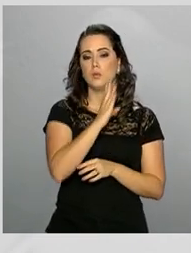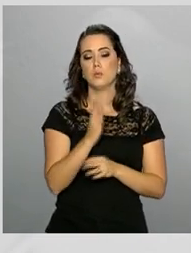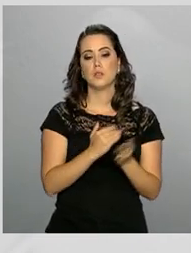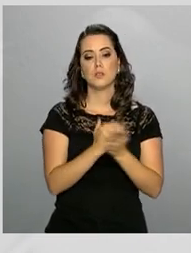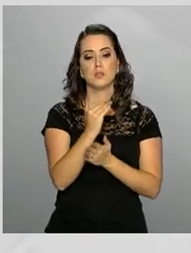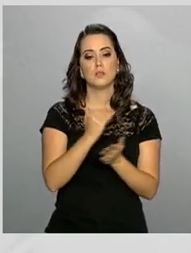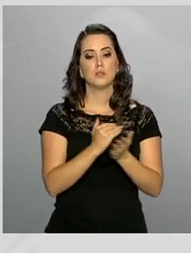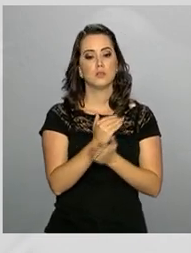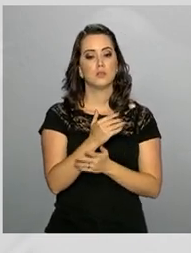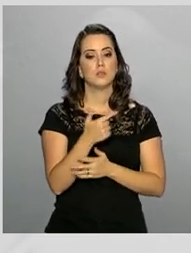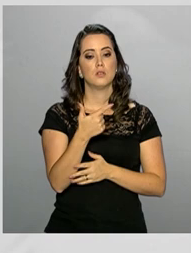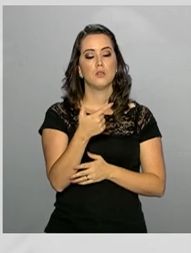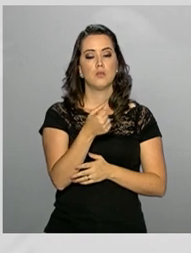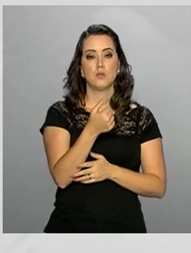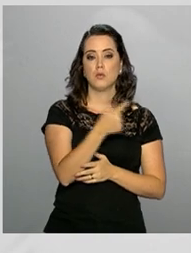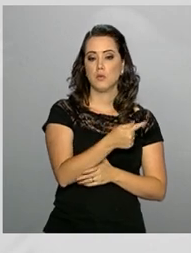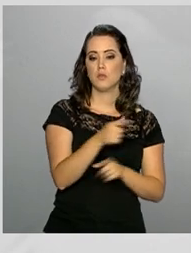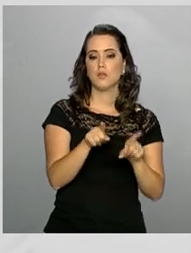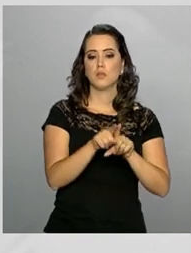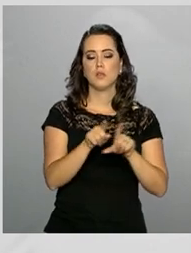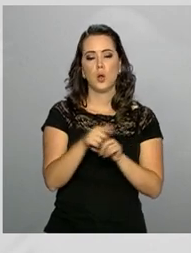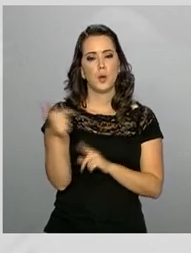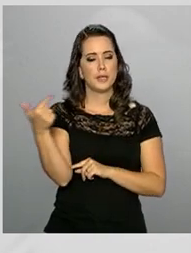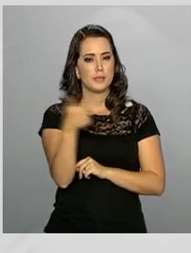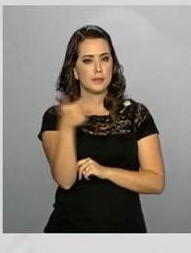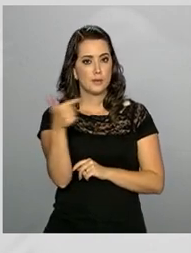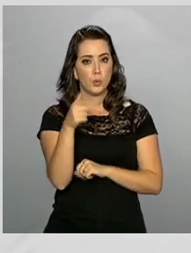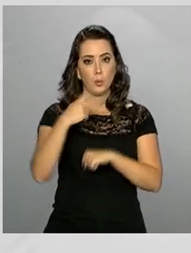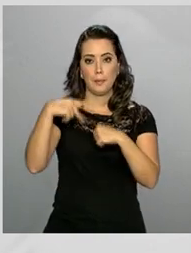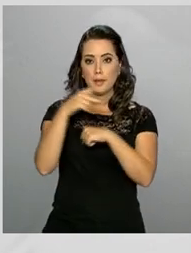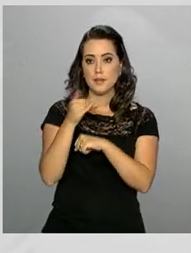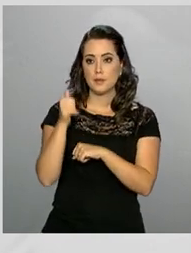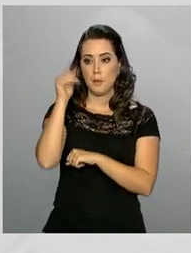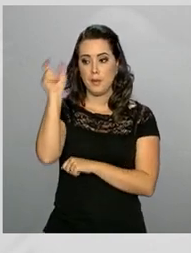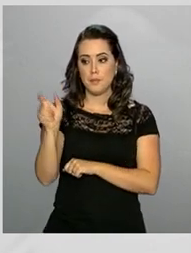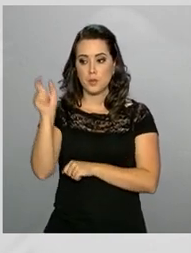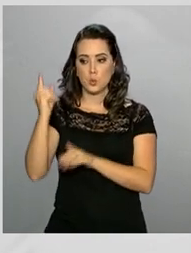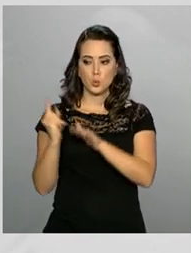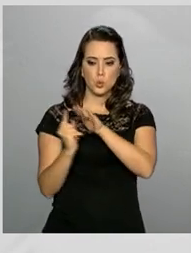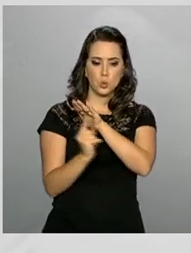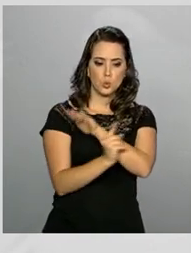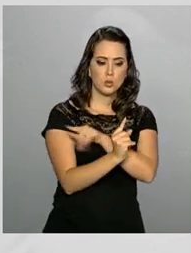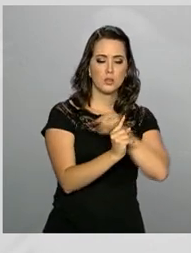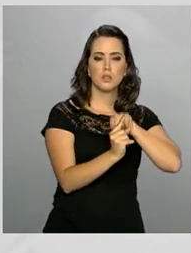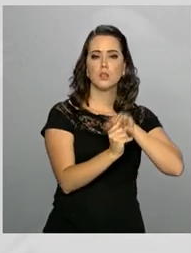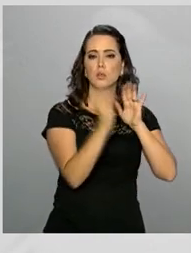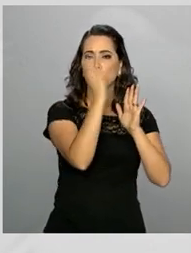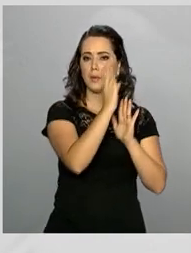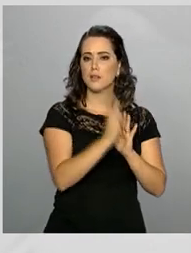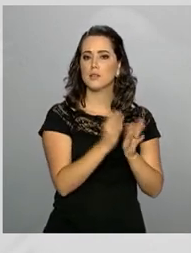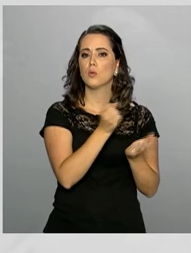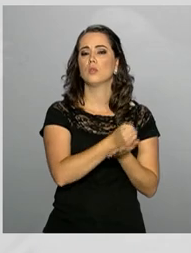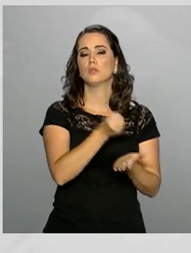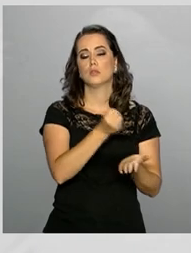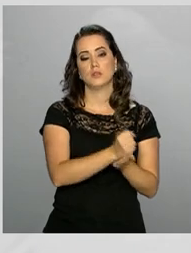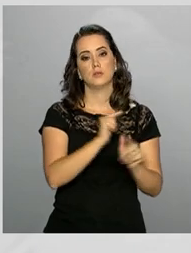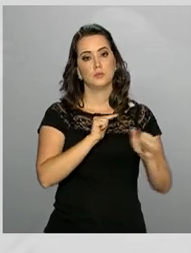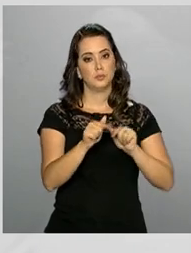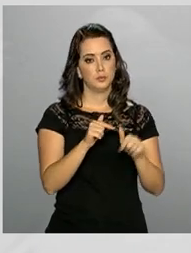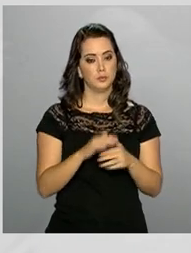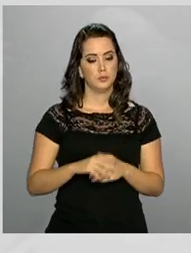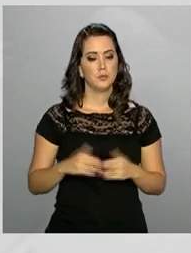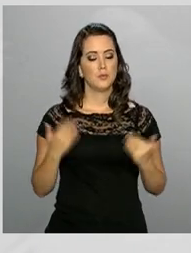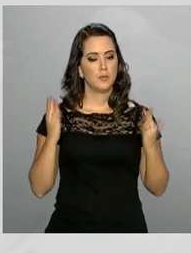de 2017 e alcançaram a segunda nacionalidade com maior movimentação no primeiro semestre deste